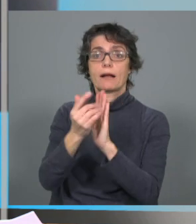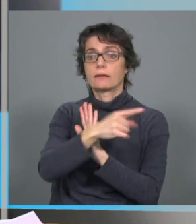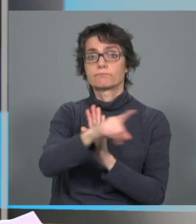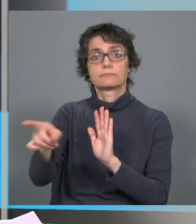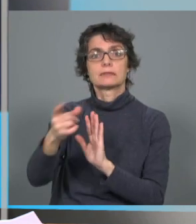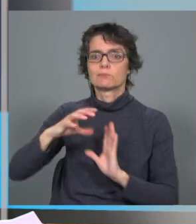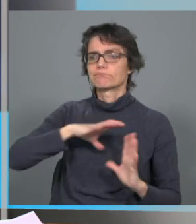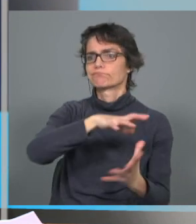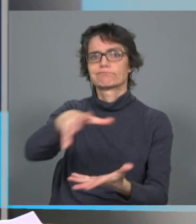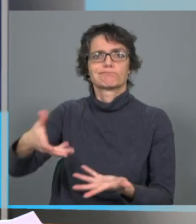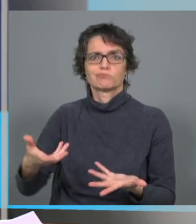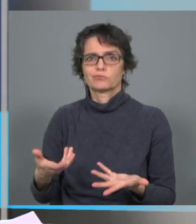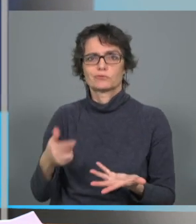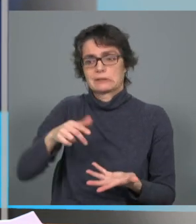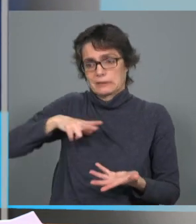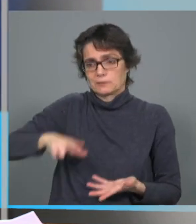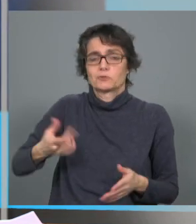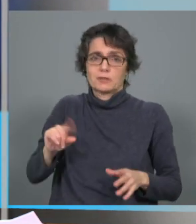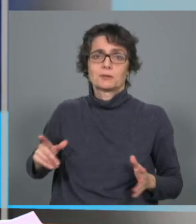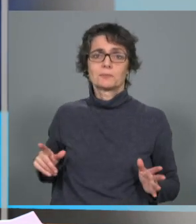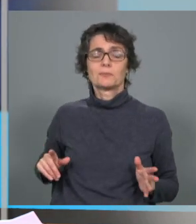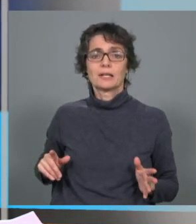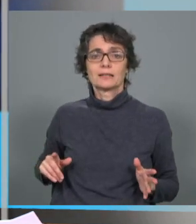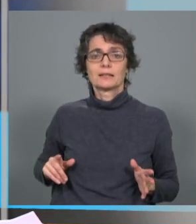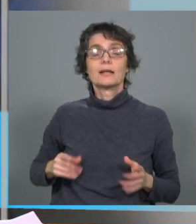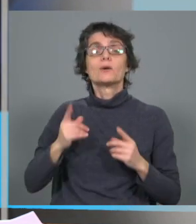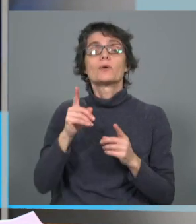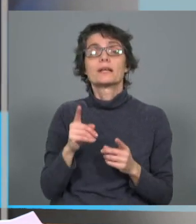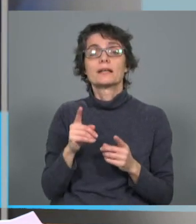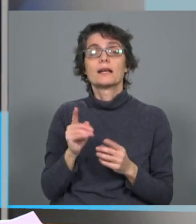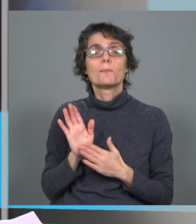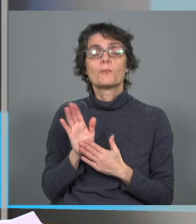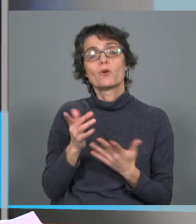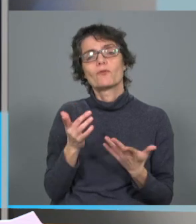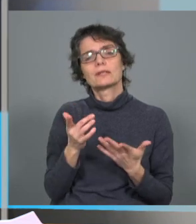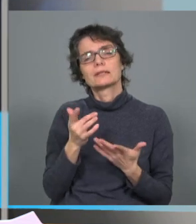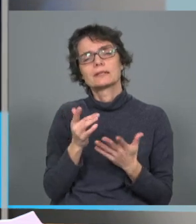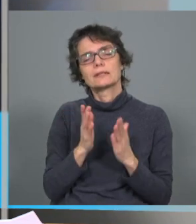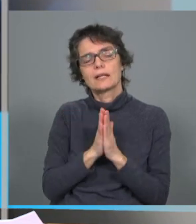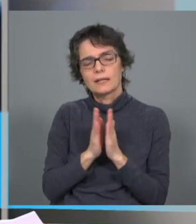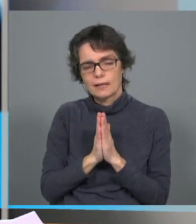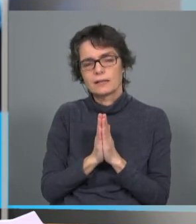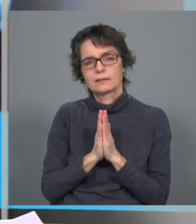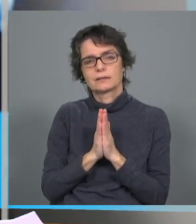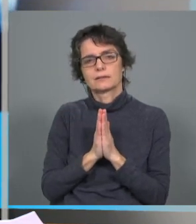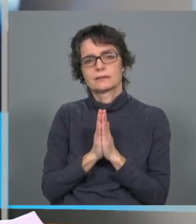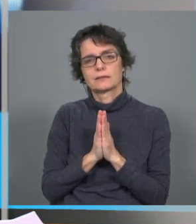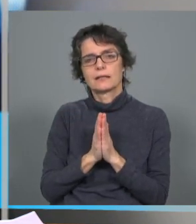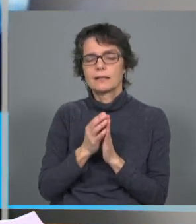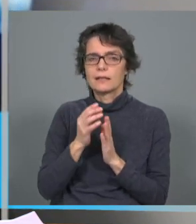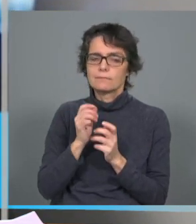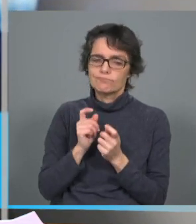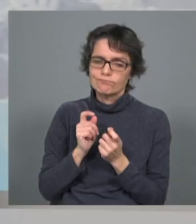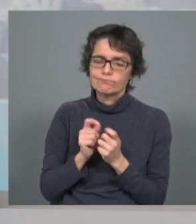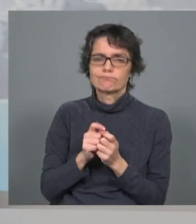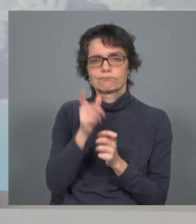os lisboetas, para os portugueses em geral, que a Igreja está próxima de quem sofre e que essa é a sua prioridade sempre. E que é